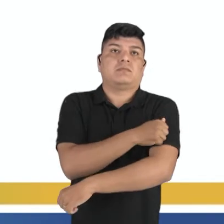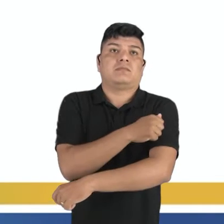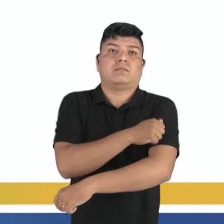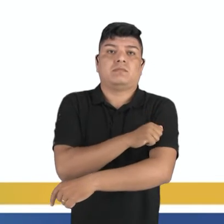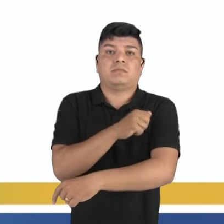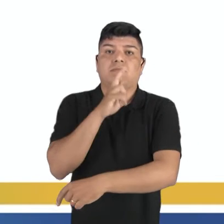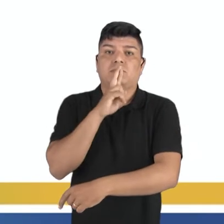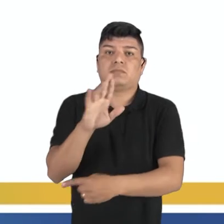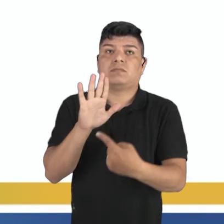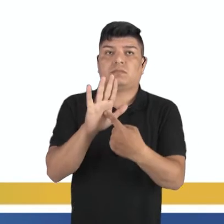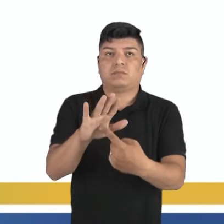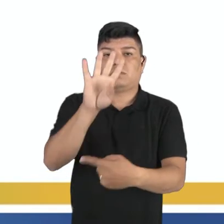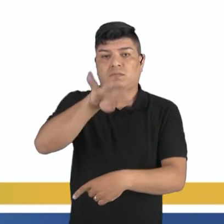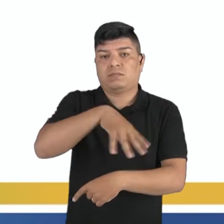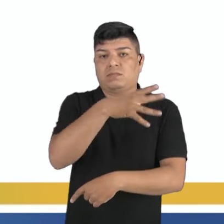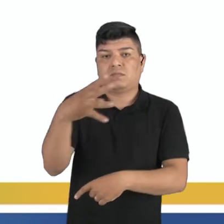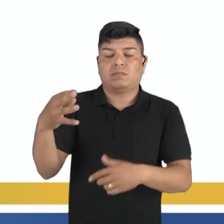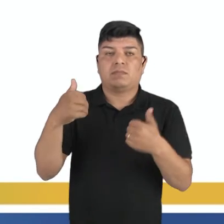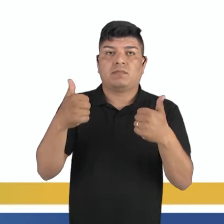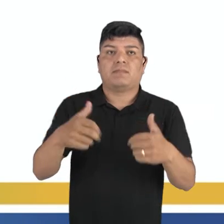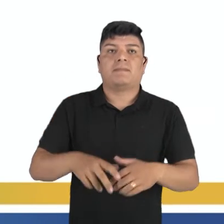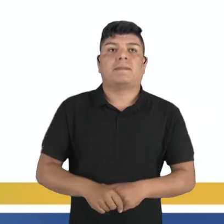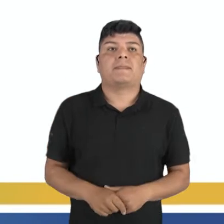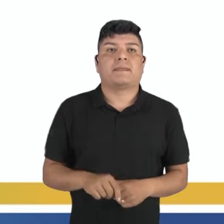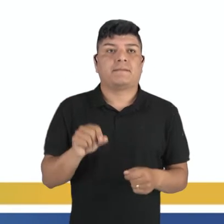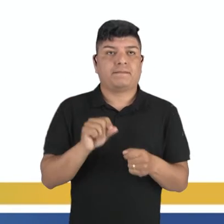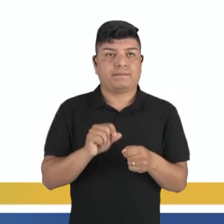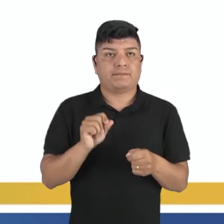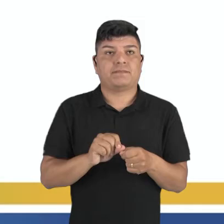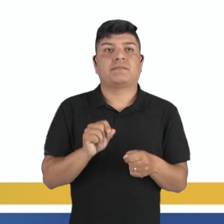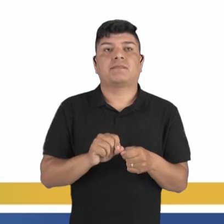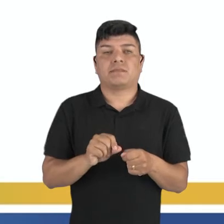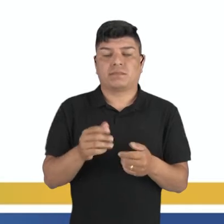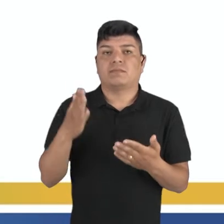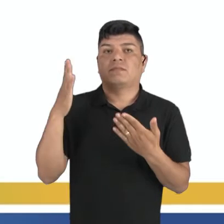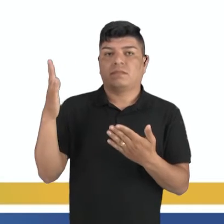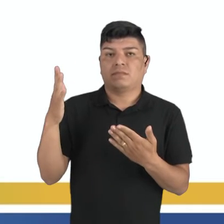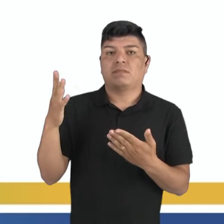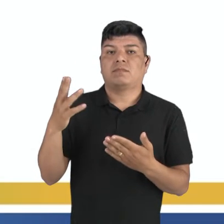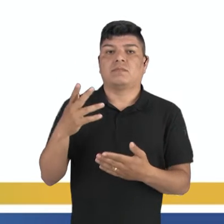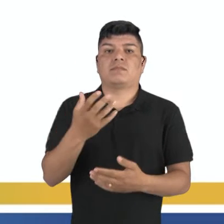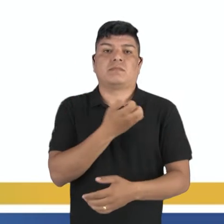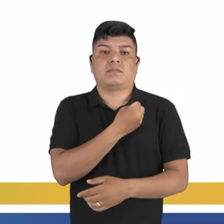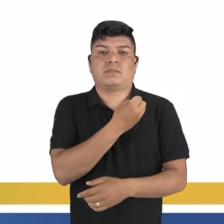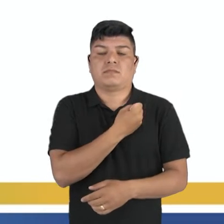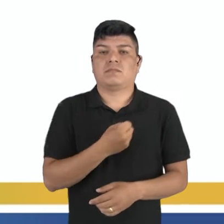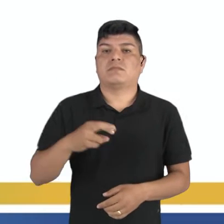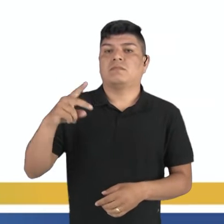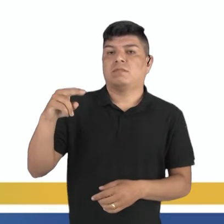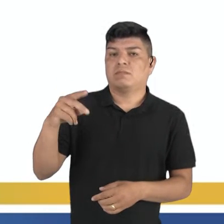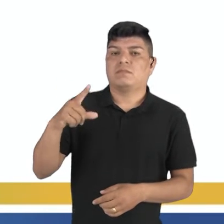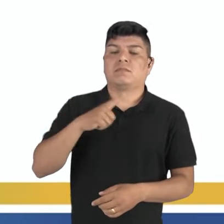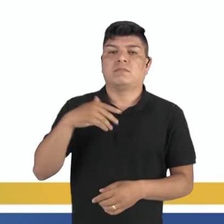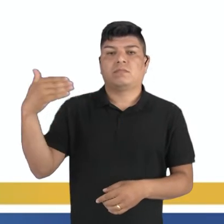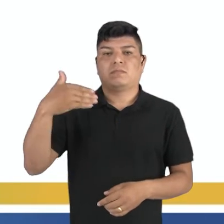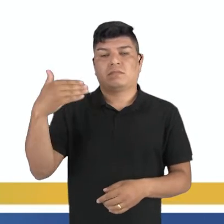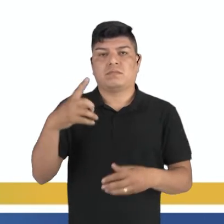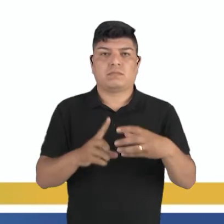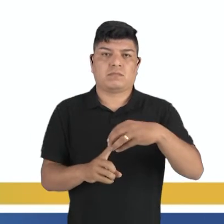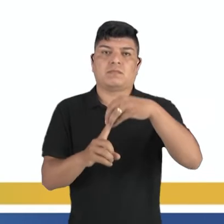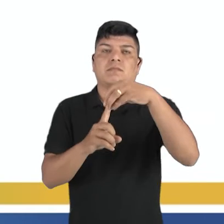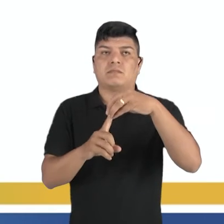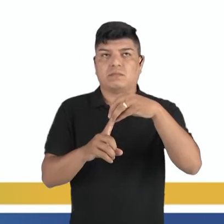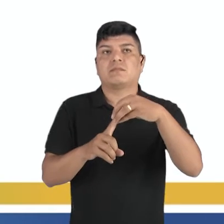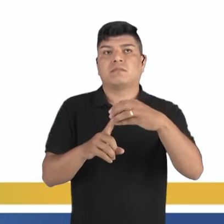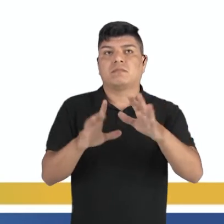resultado apresentado aí na tabela, né? Então, foi feito lá, né, o número de irmãos, nós tínhamos a frequência, né, absoluta